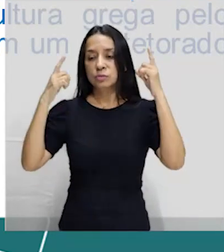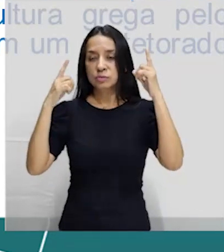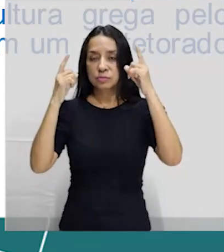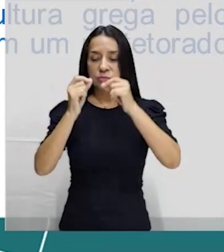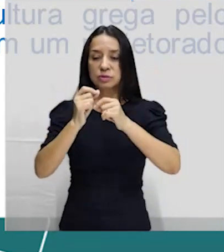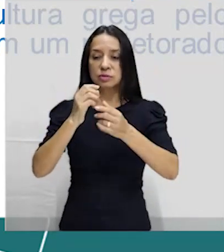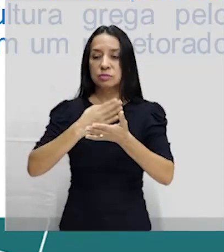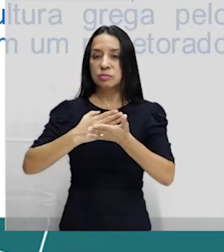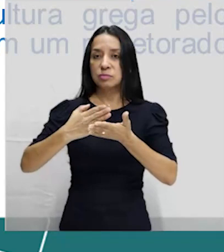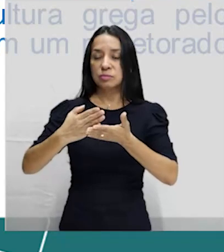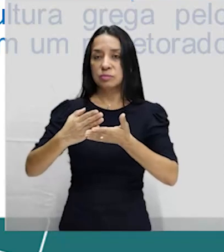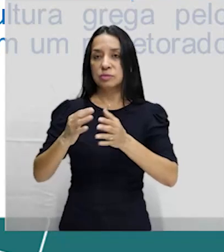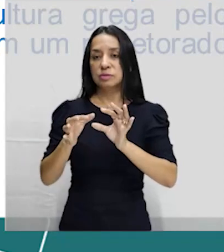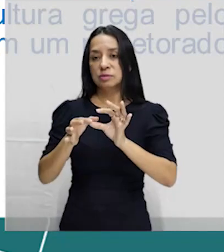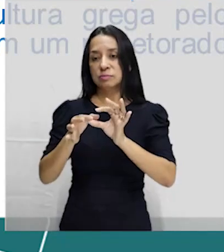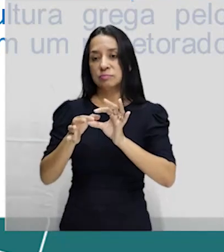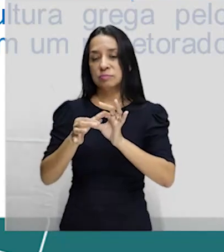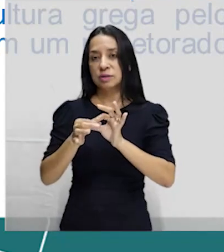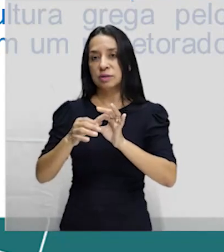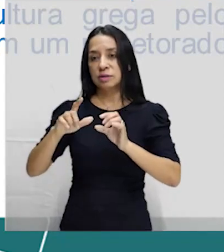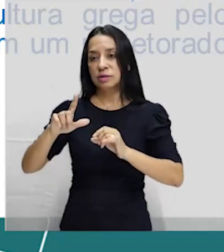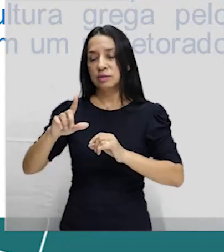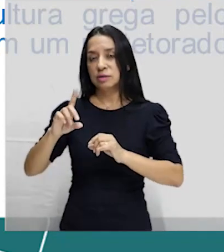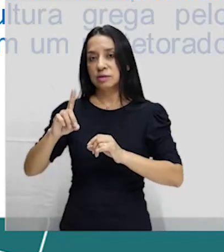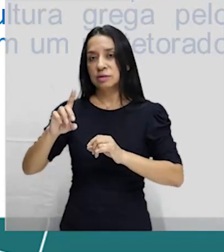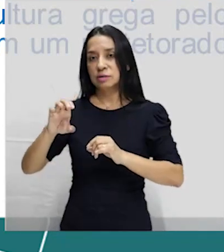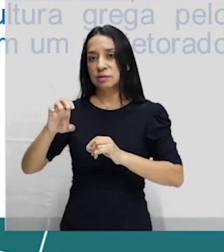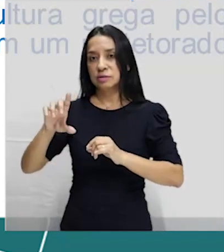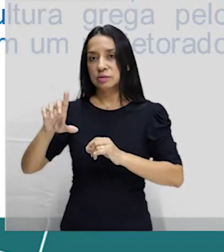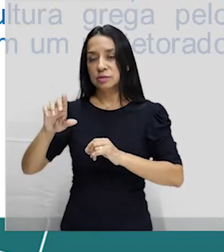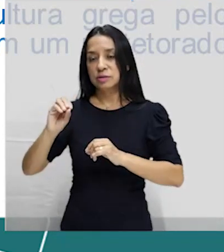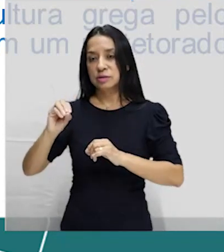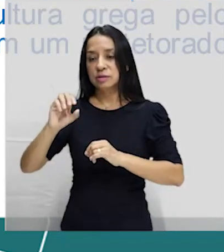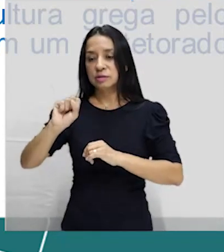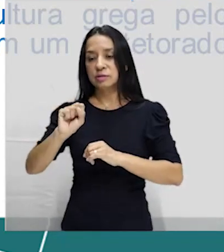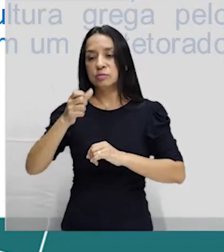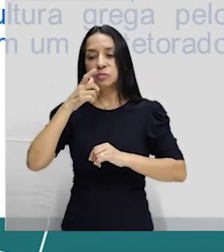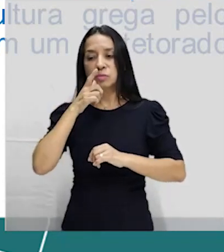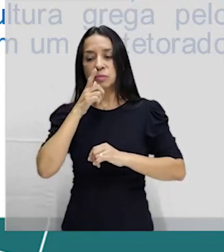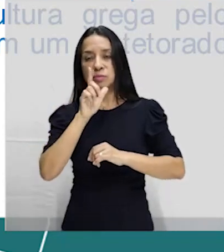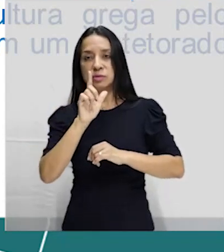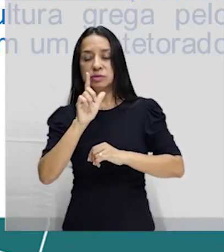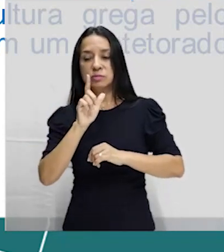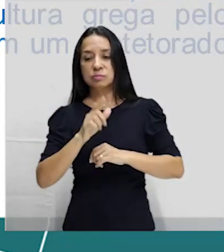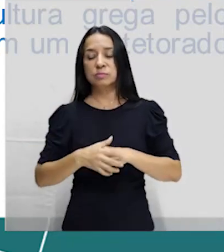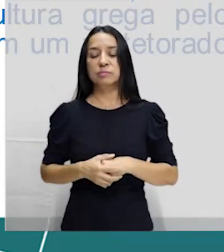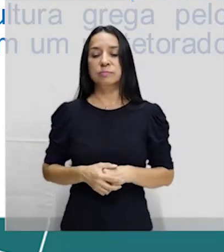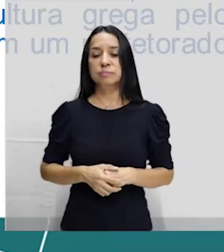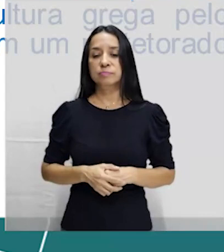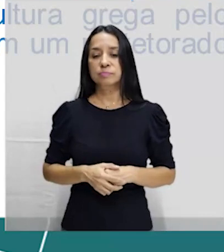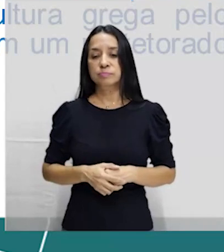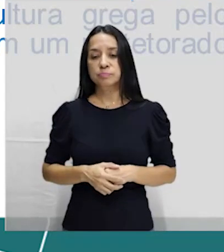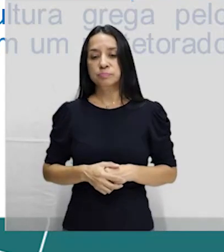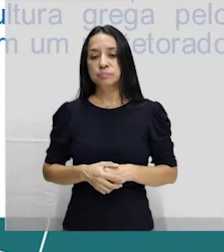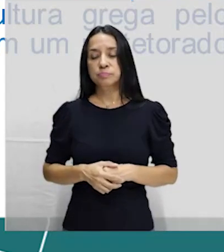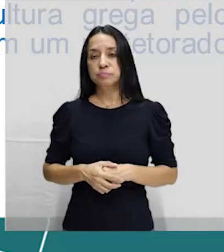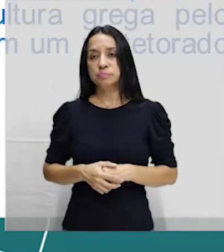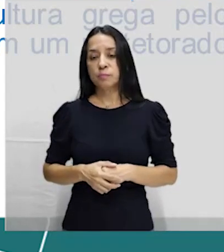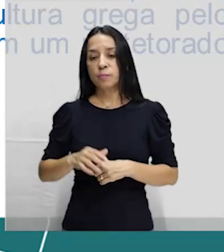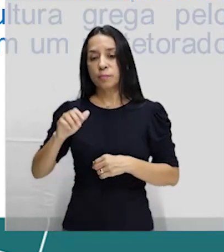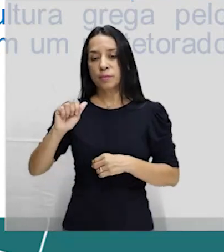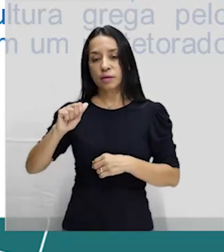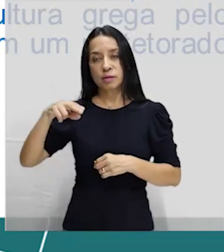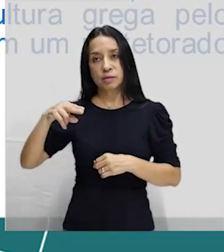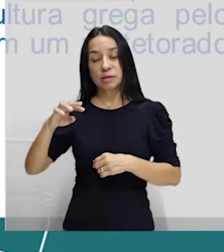a partir da Liga de Delos, comandado por Atenas, conseguiu superar os persas. E Atenas, que se aproveitou da